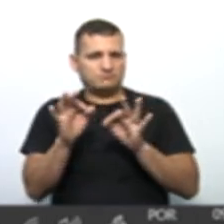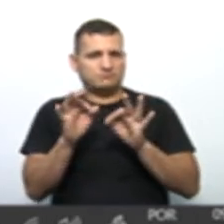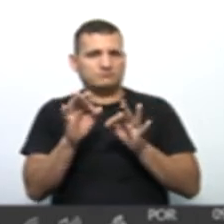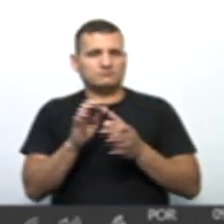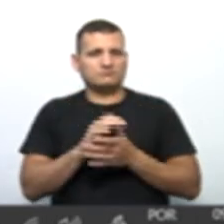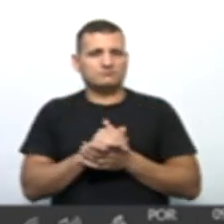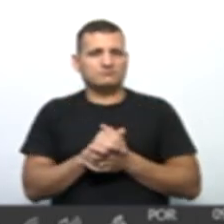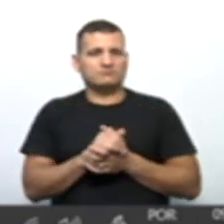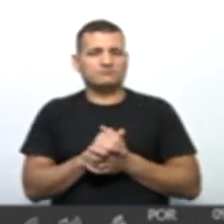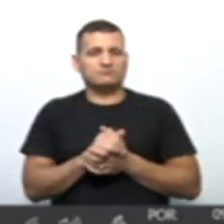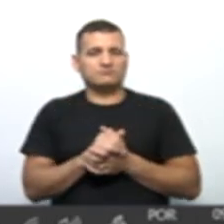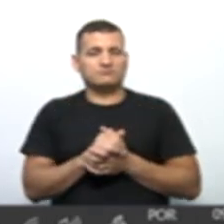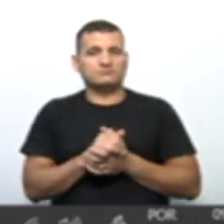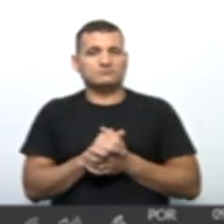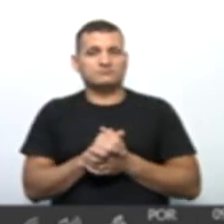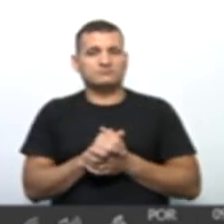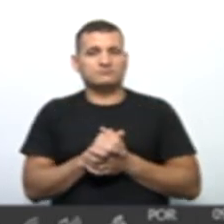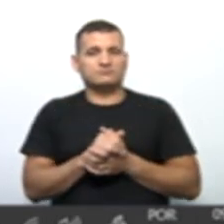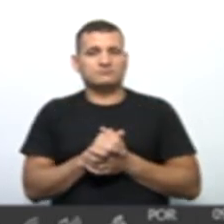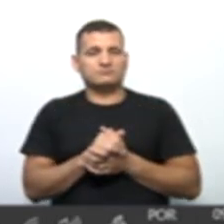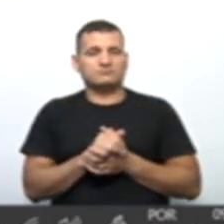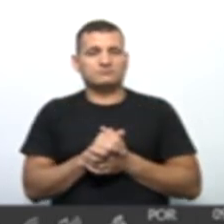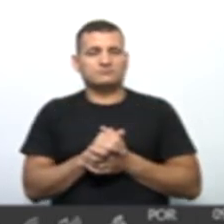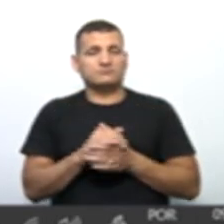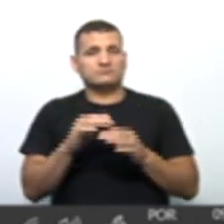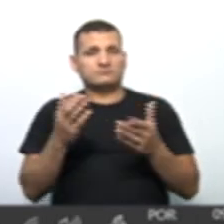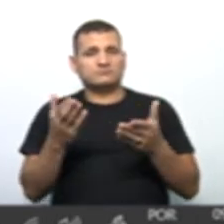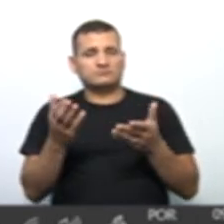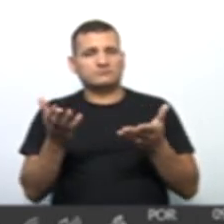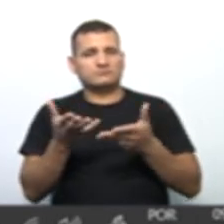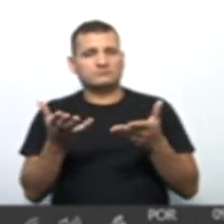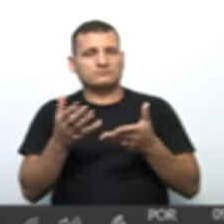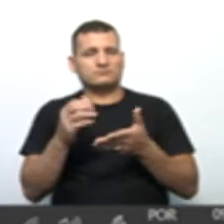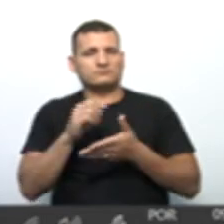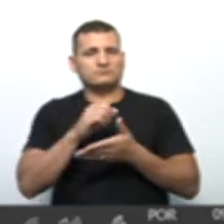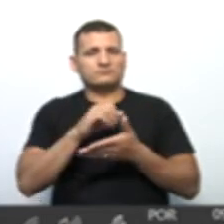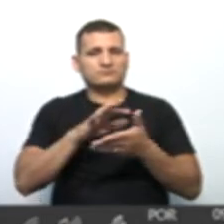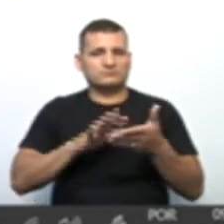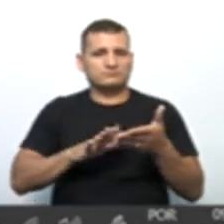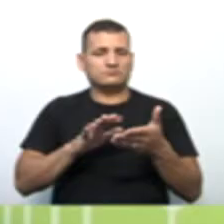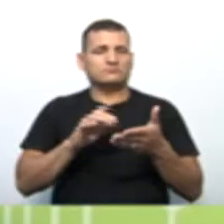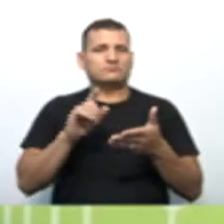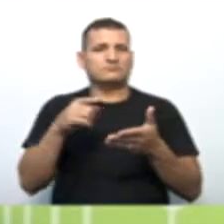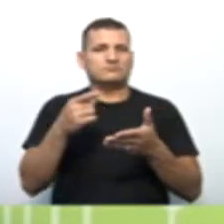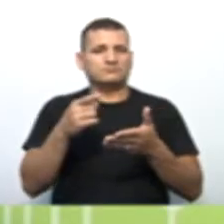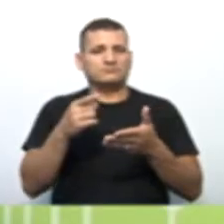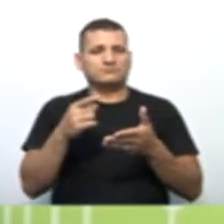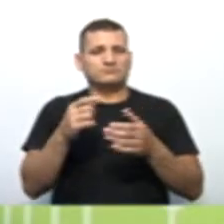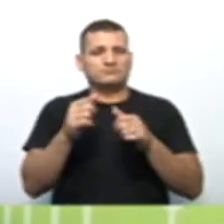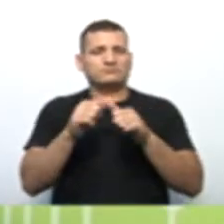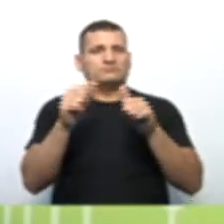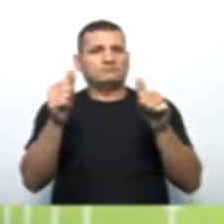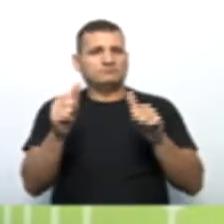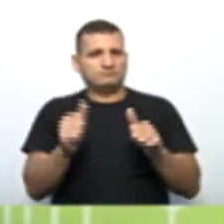ok então a pessoa fica aí pra vocês nessa atividade e modelar esse vizinho tá e